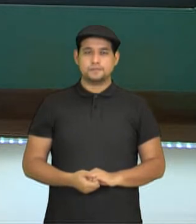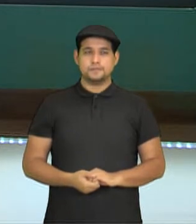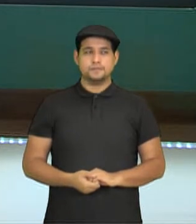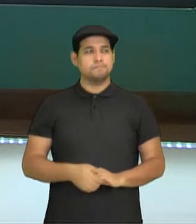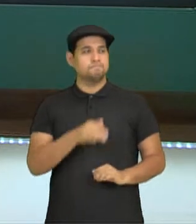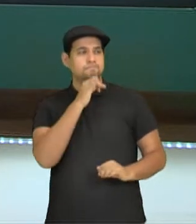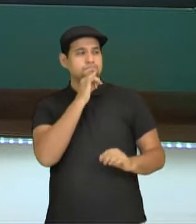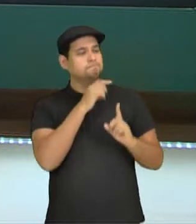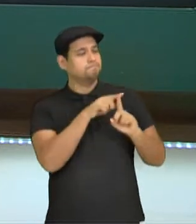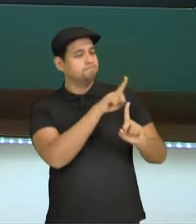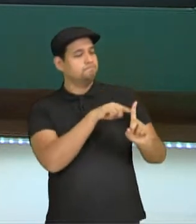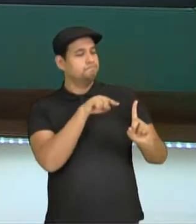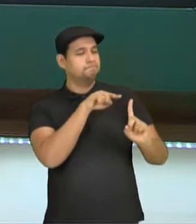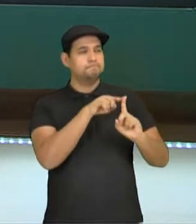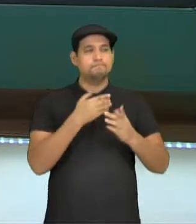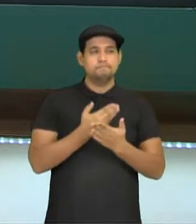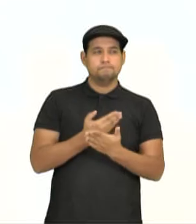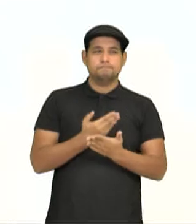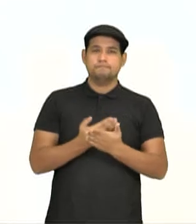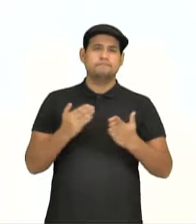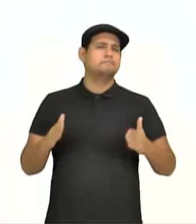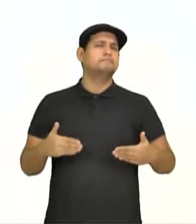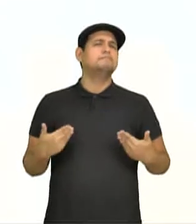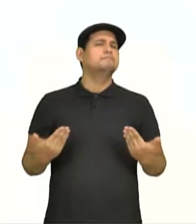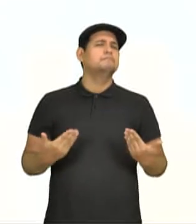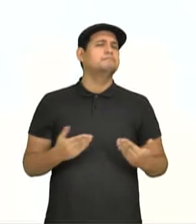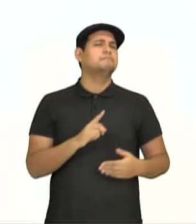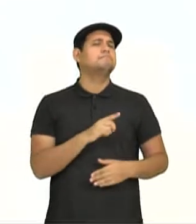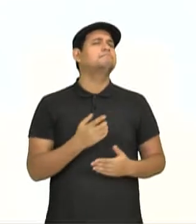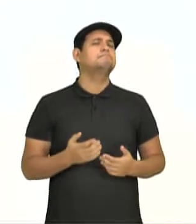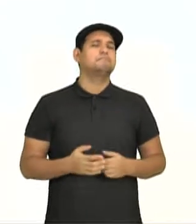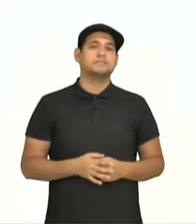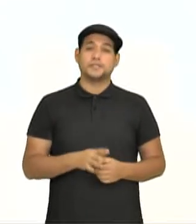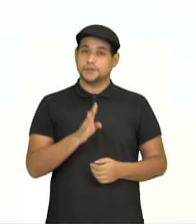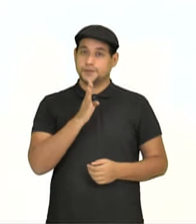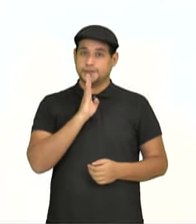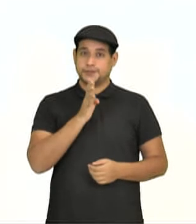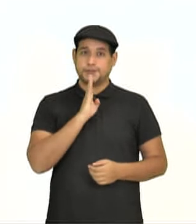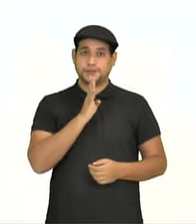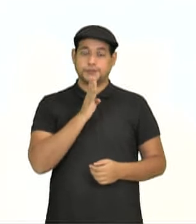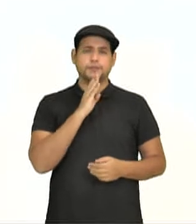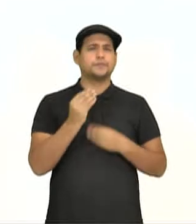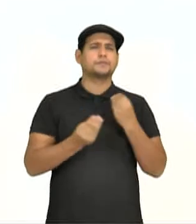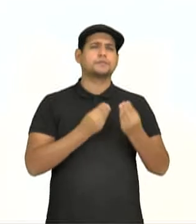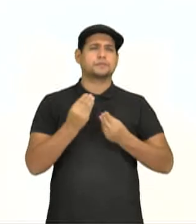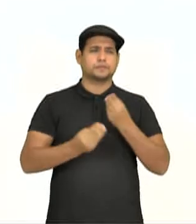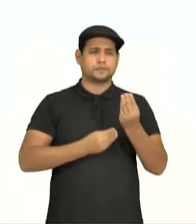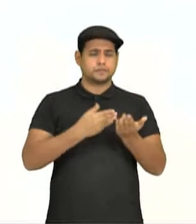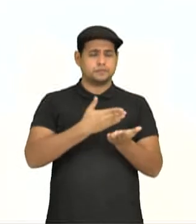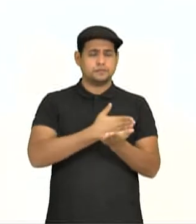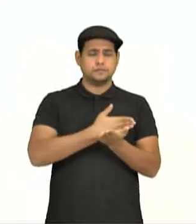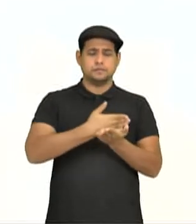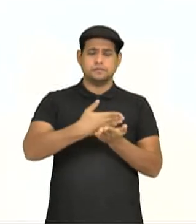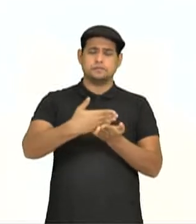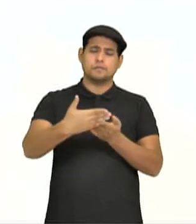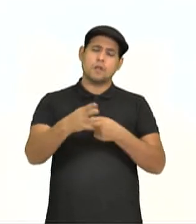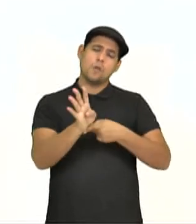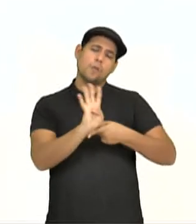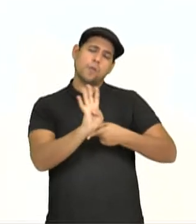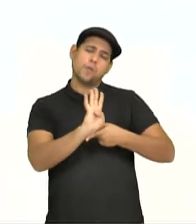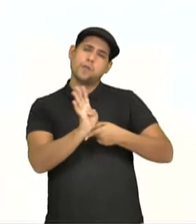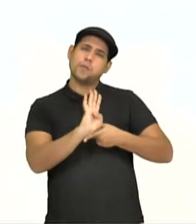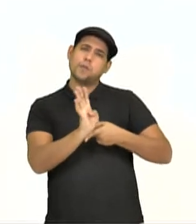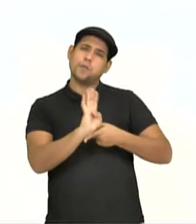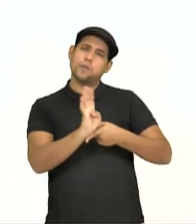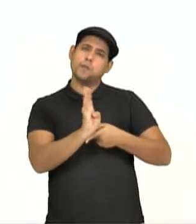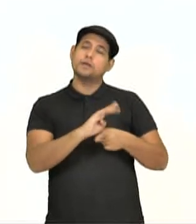Os objetivos dessa aula quais são? Conhecer a origem do cinema e